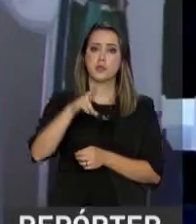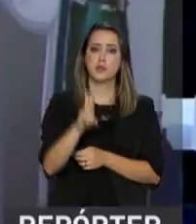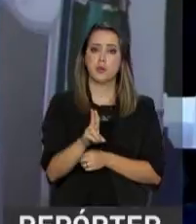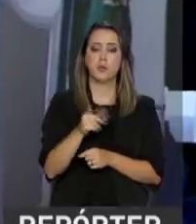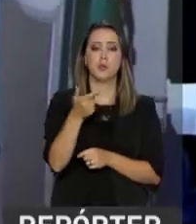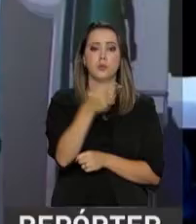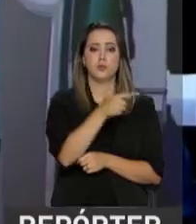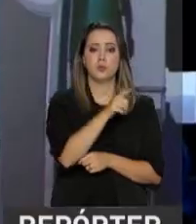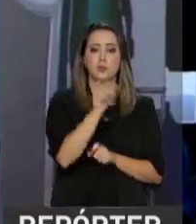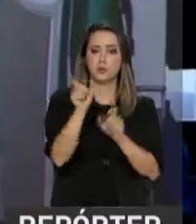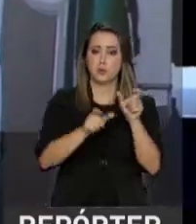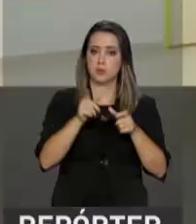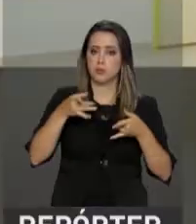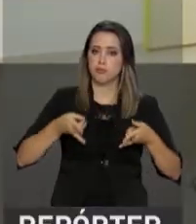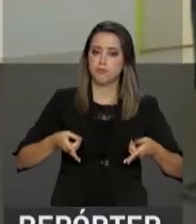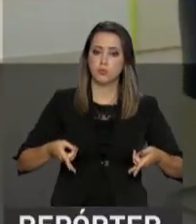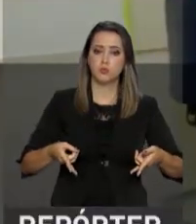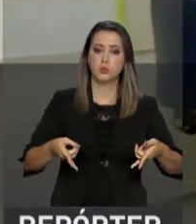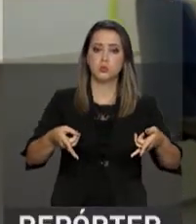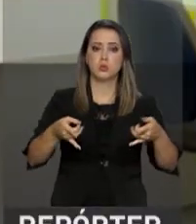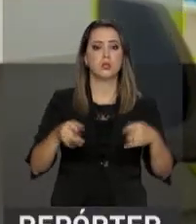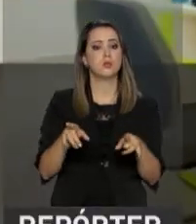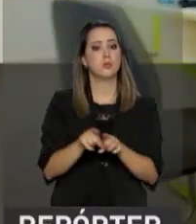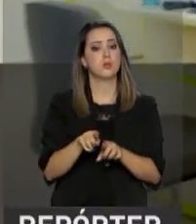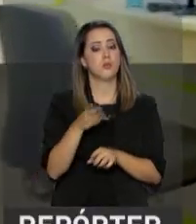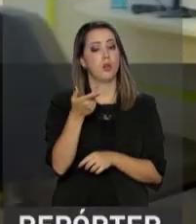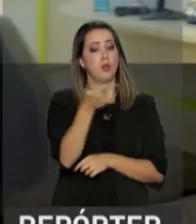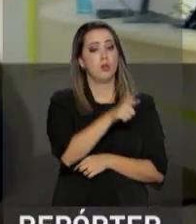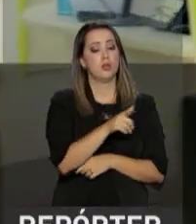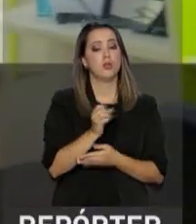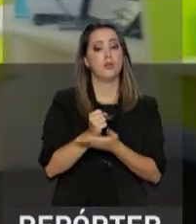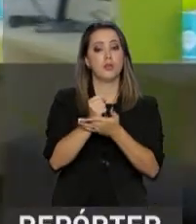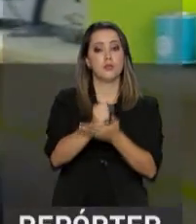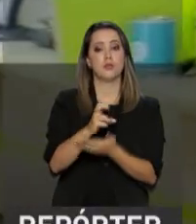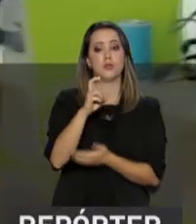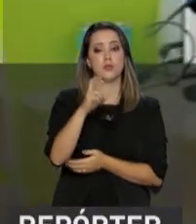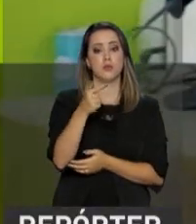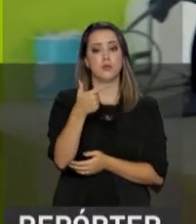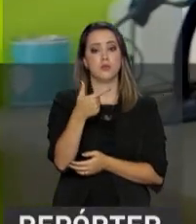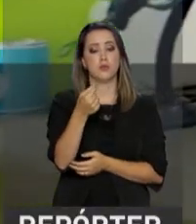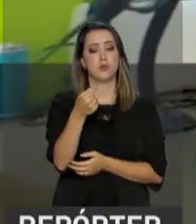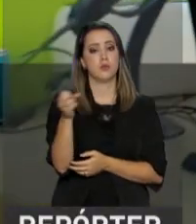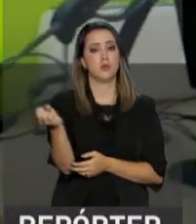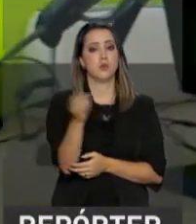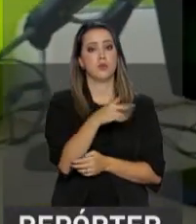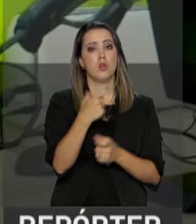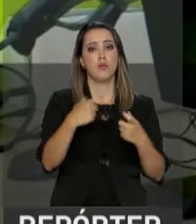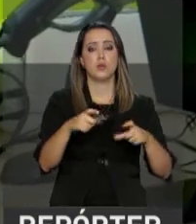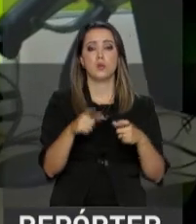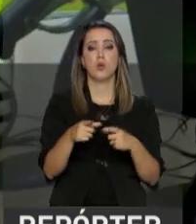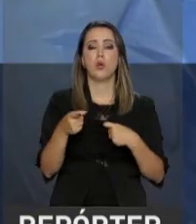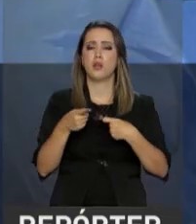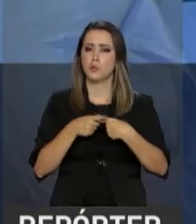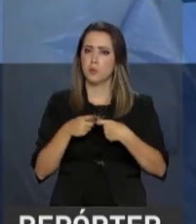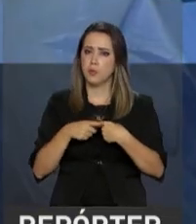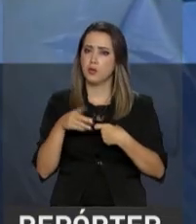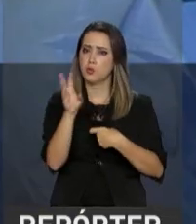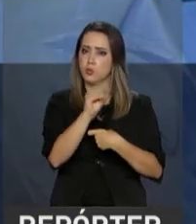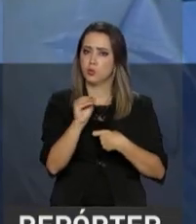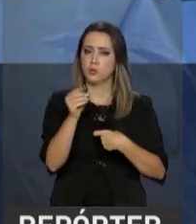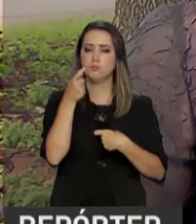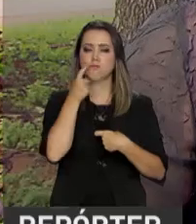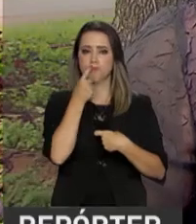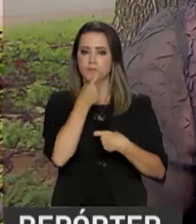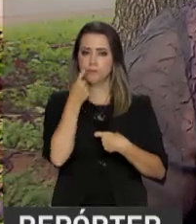e de pacientes foram entregues ainda cerca de cinco mil e duzentos novos consultórios médicos e odontológicos